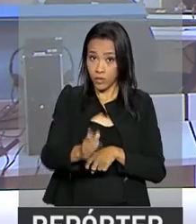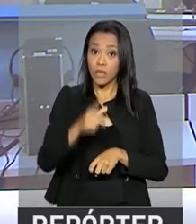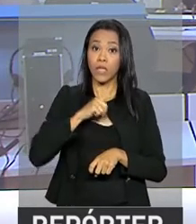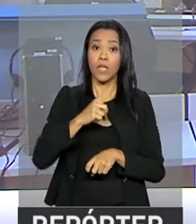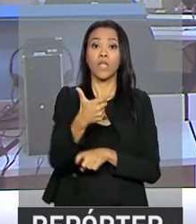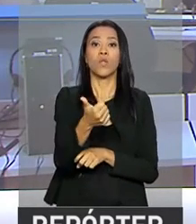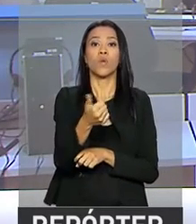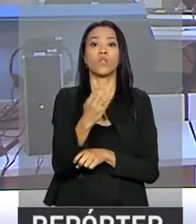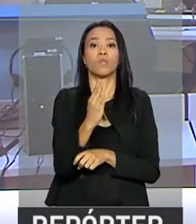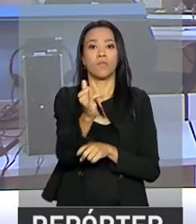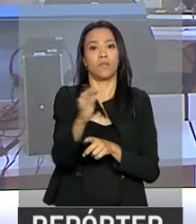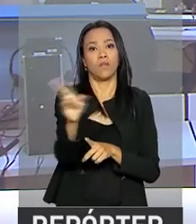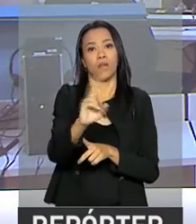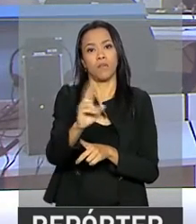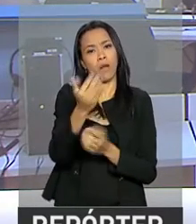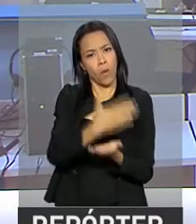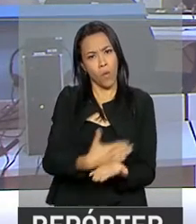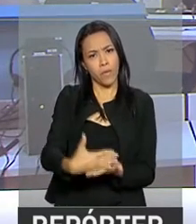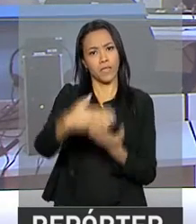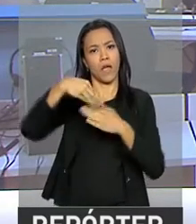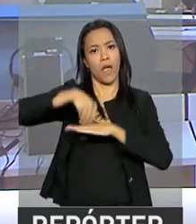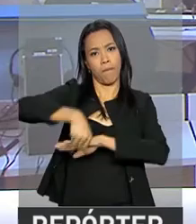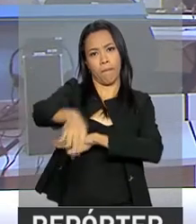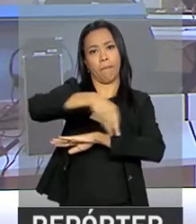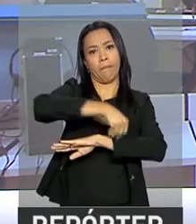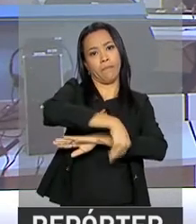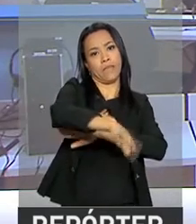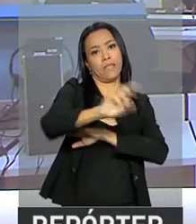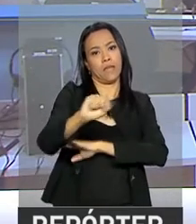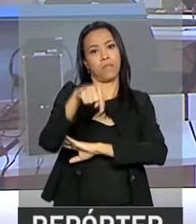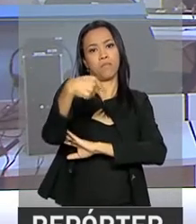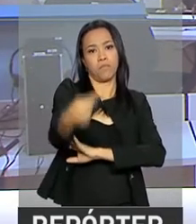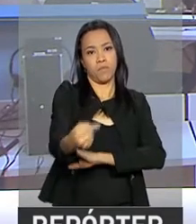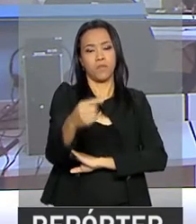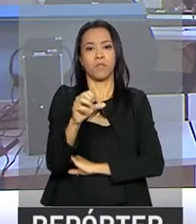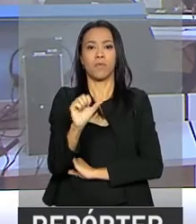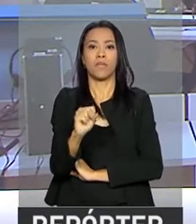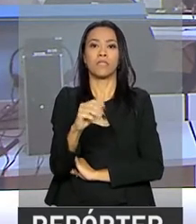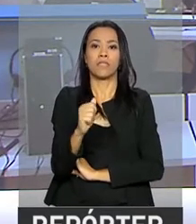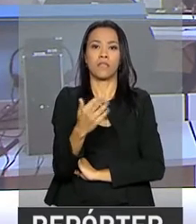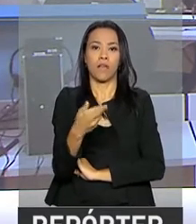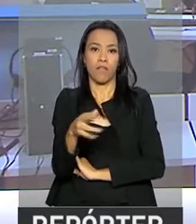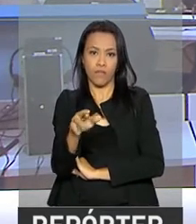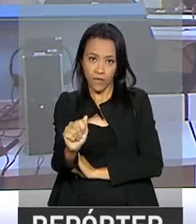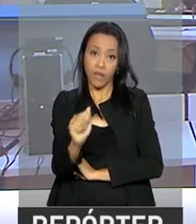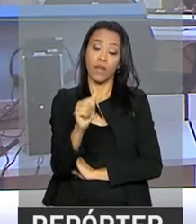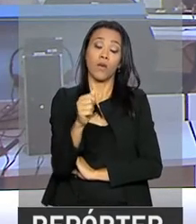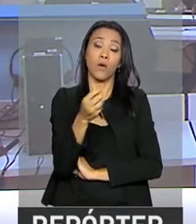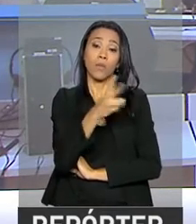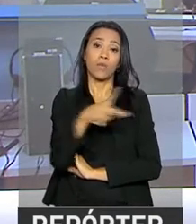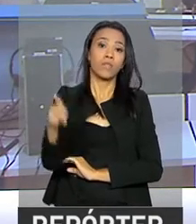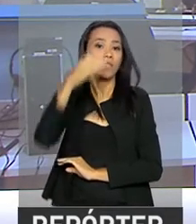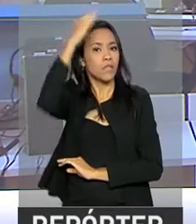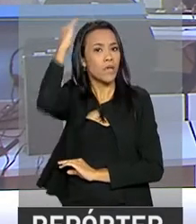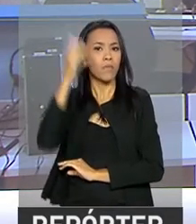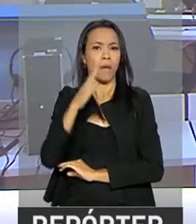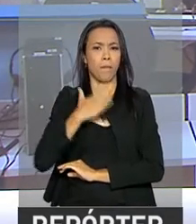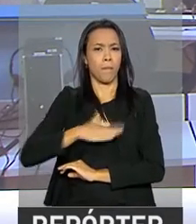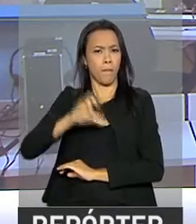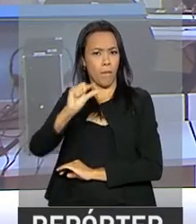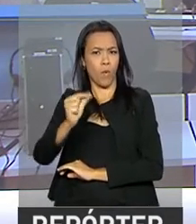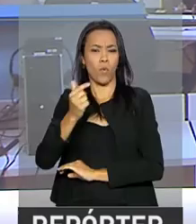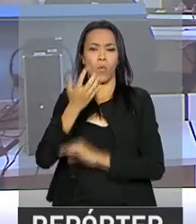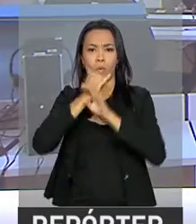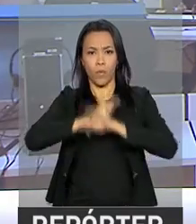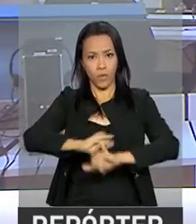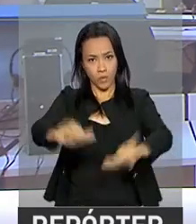de reais para começar a plantar a próxima safra. O presidente Michel Temer anunciou há pouco esses recursos